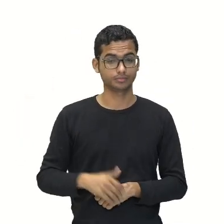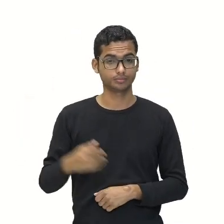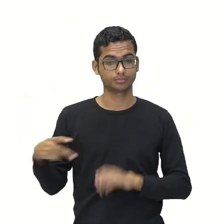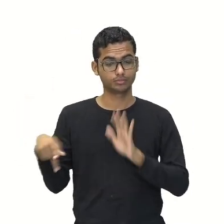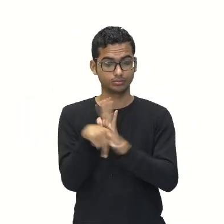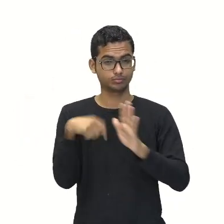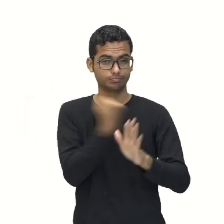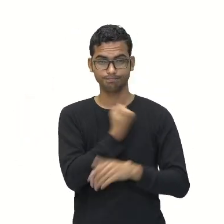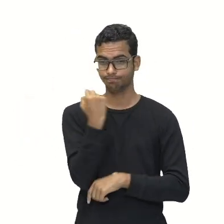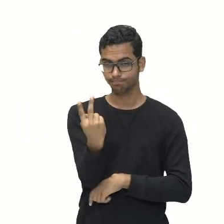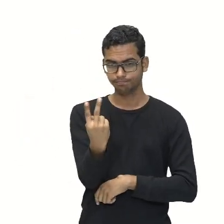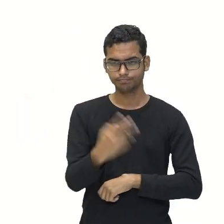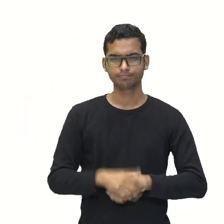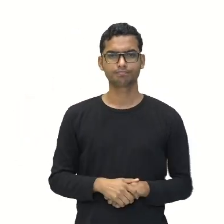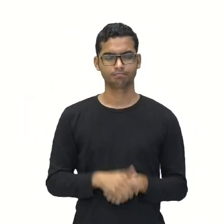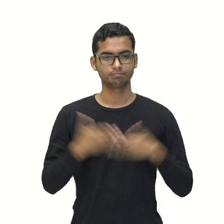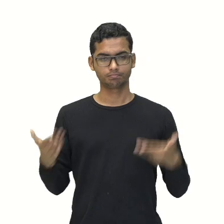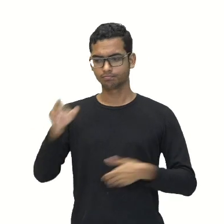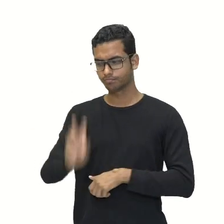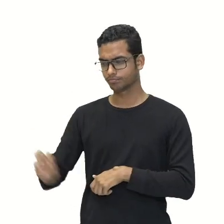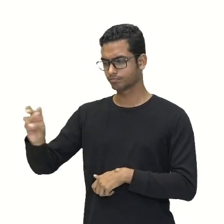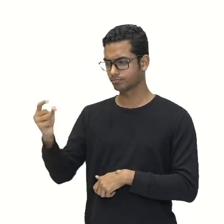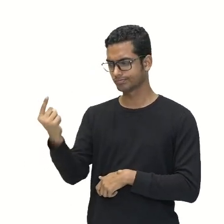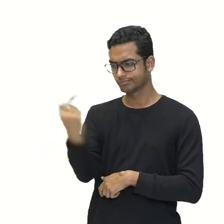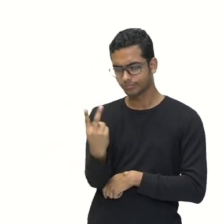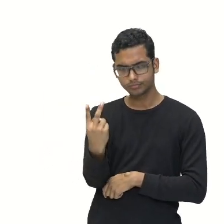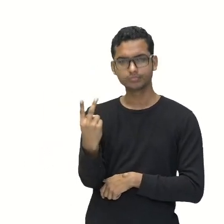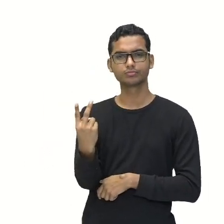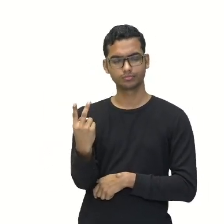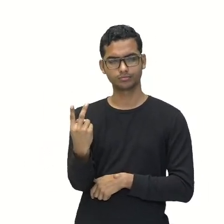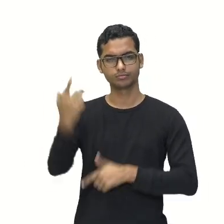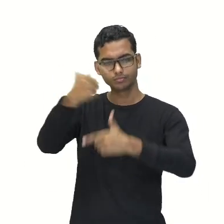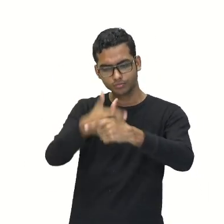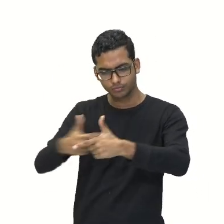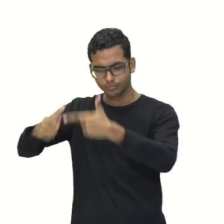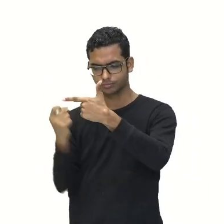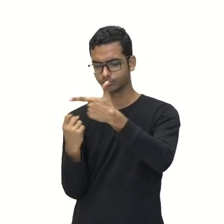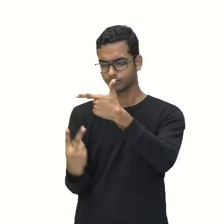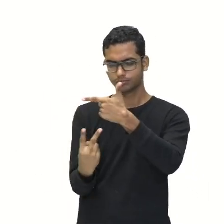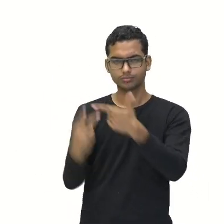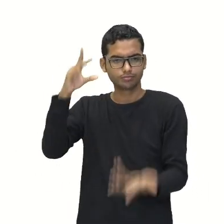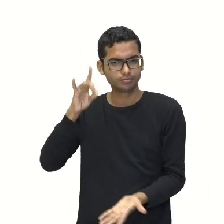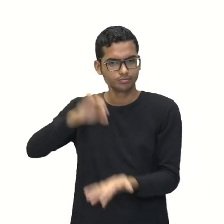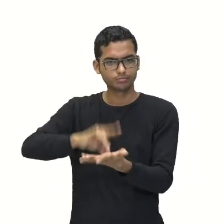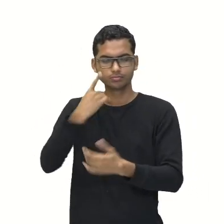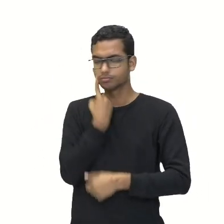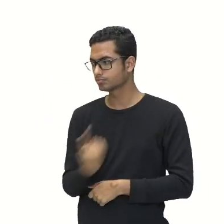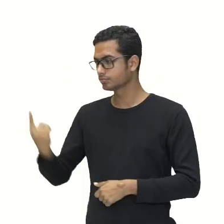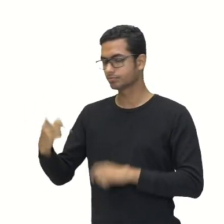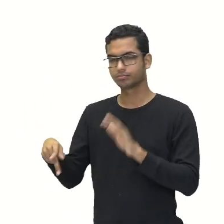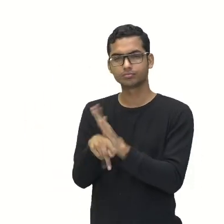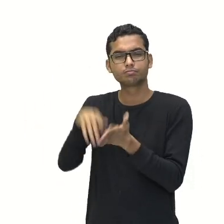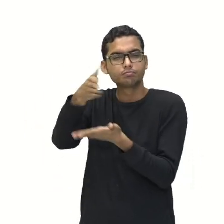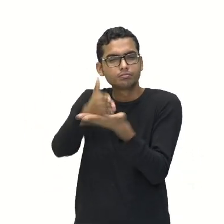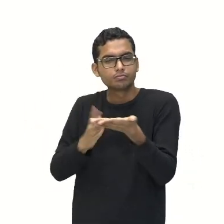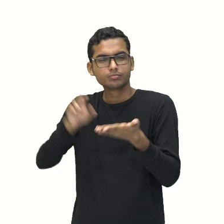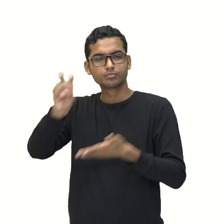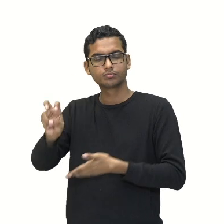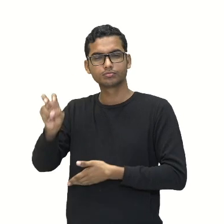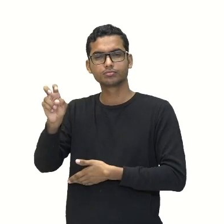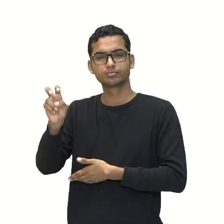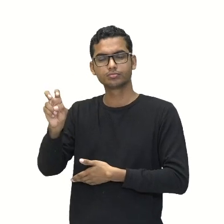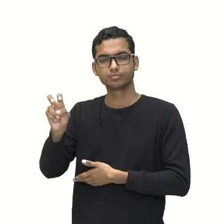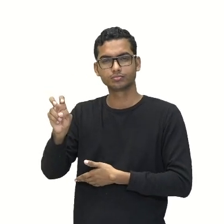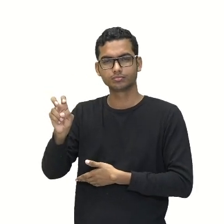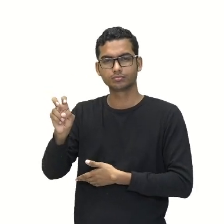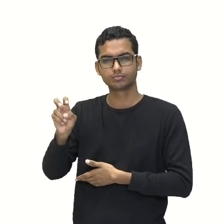2, tá? Então, 512 dividido por 2, metade de 500 é 250,